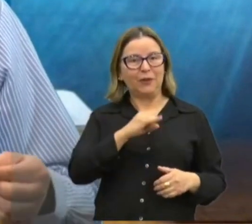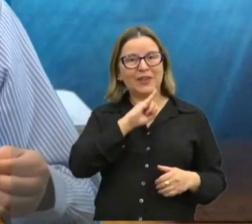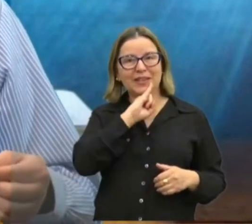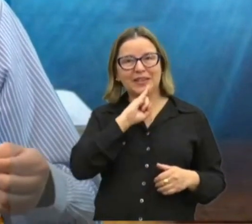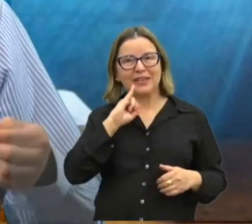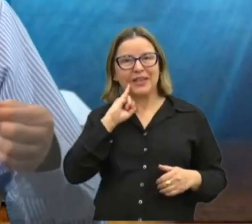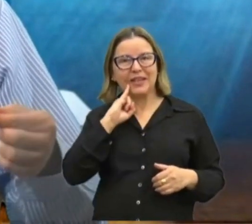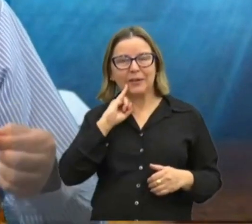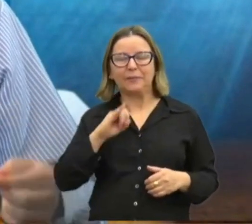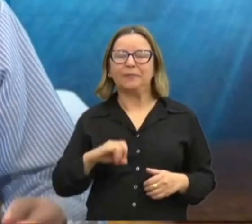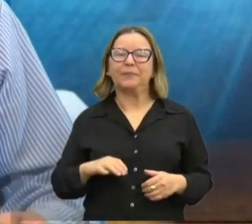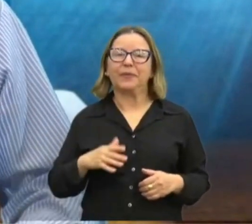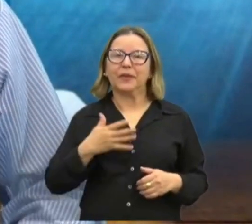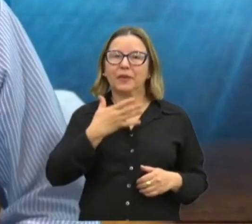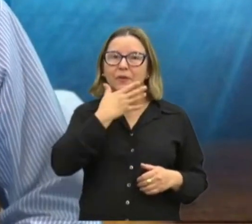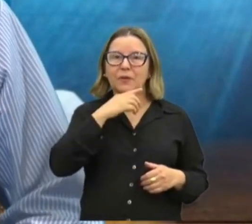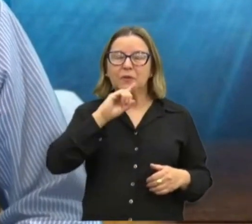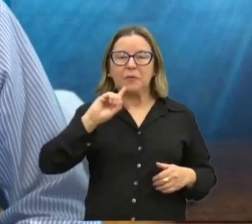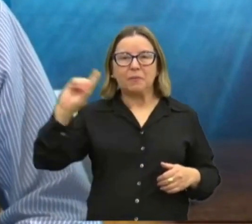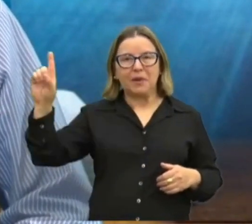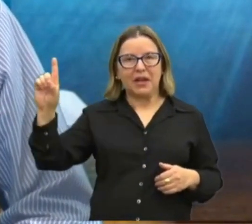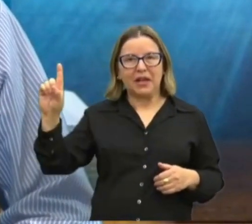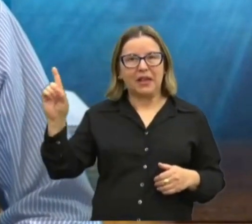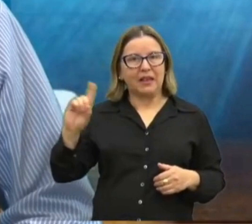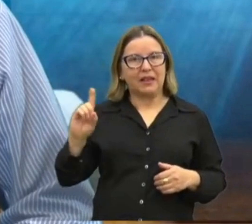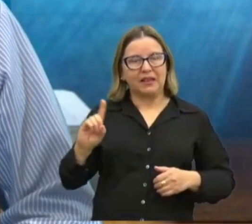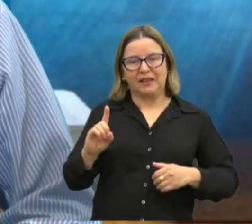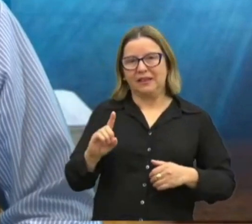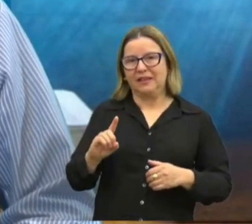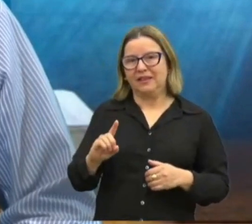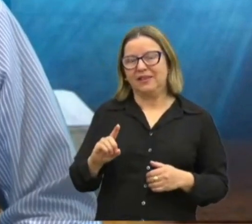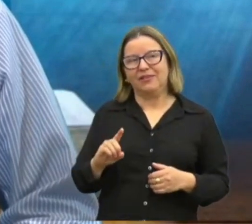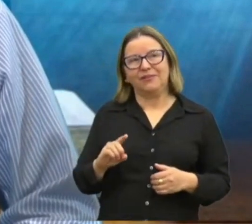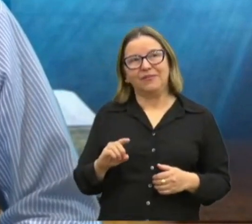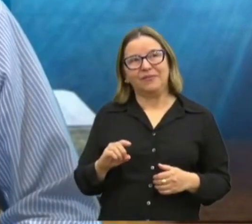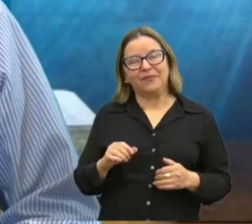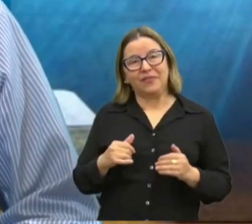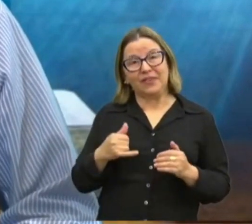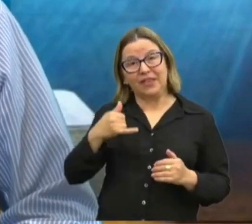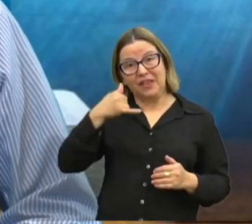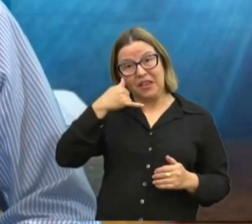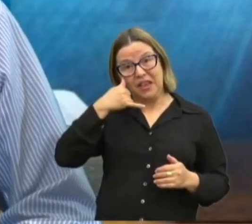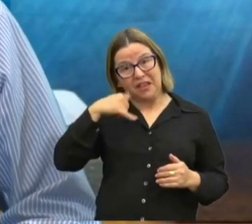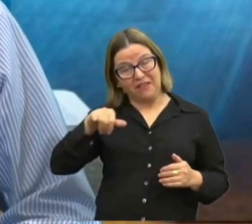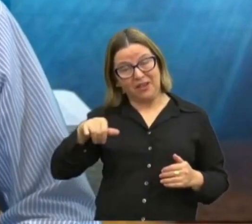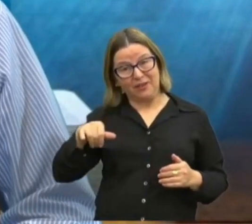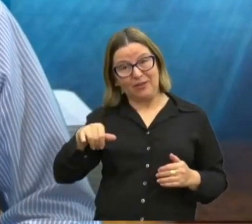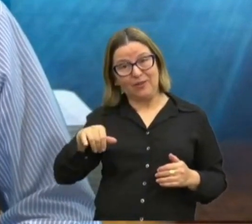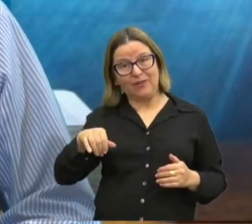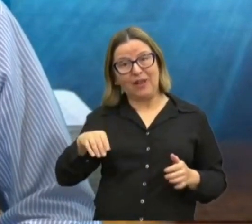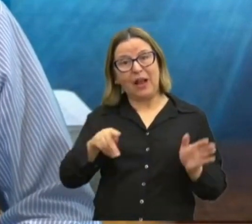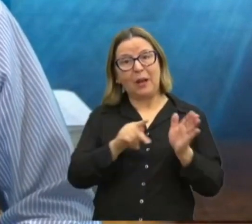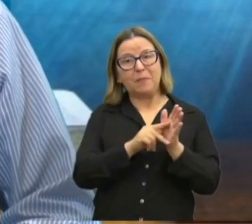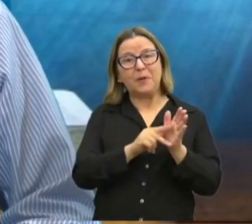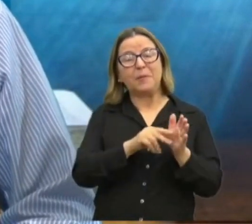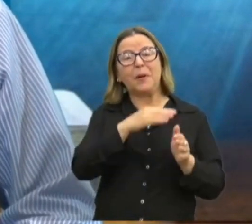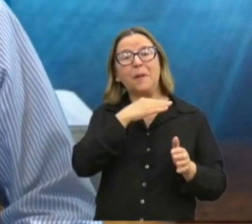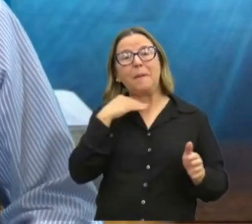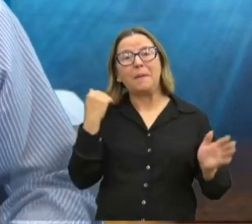pai não poupou nada a seu filho neste mundo, nem mesmo a própria morte.